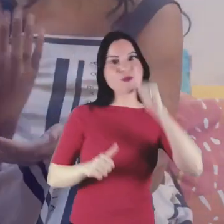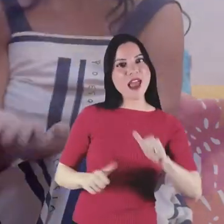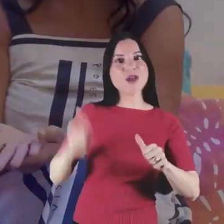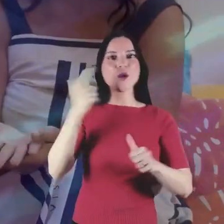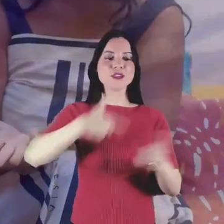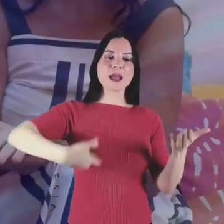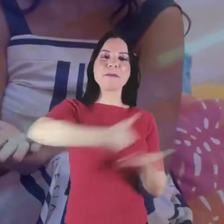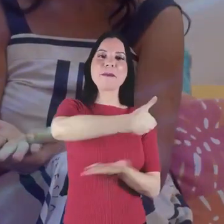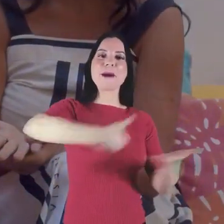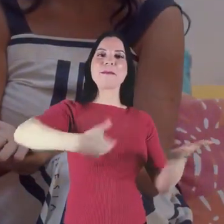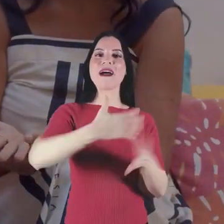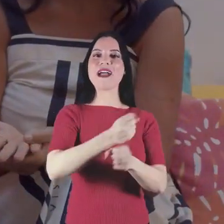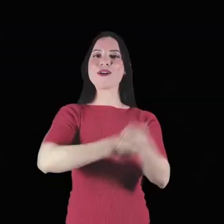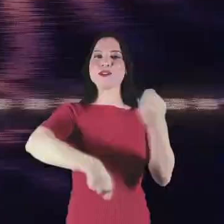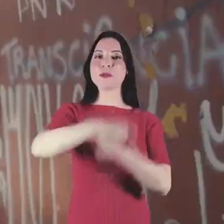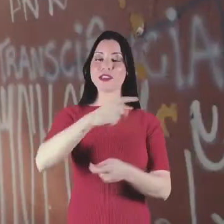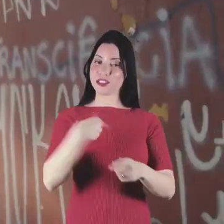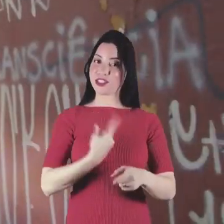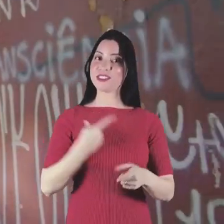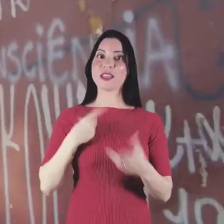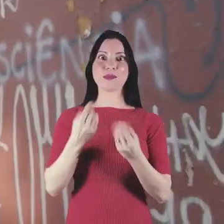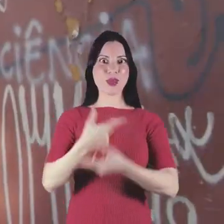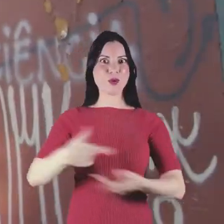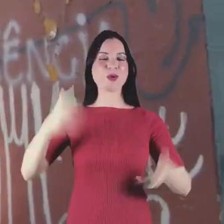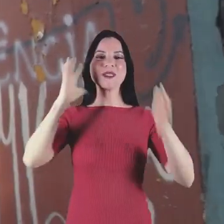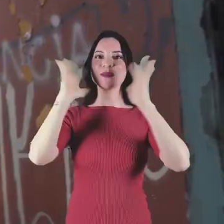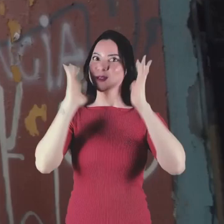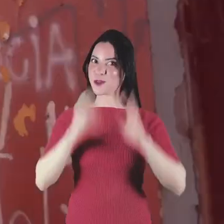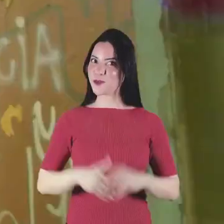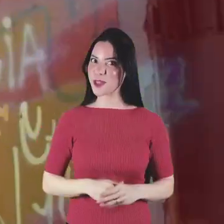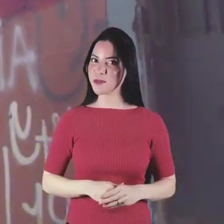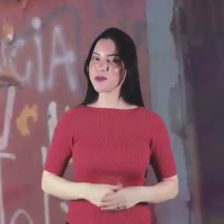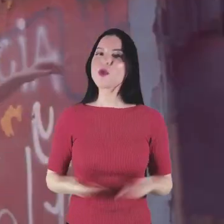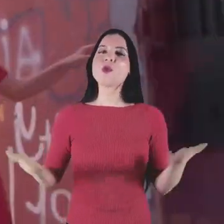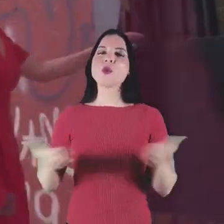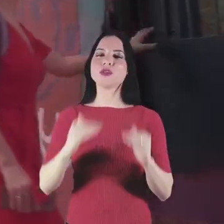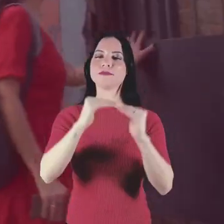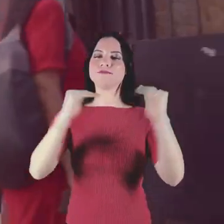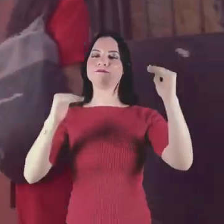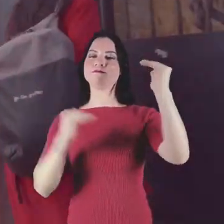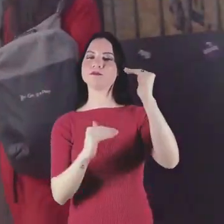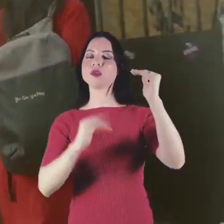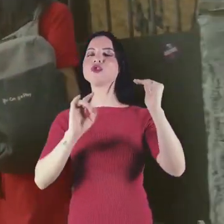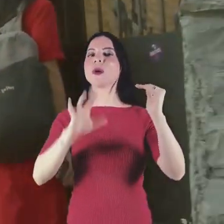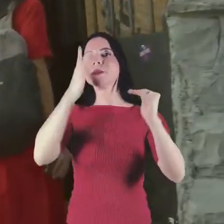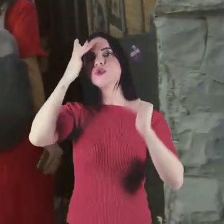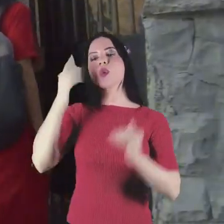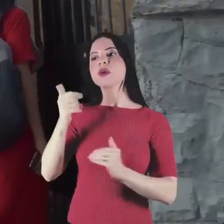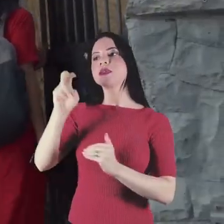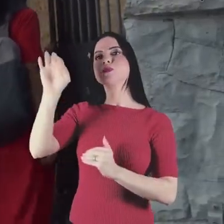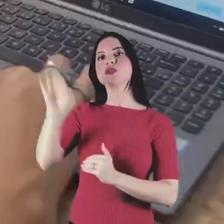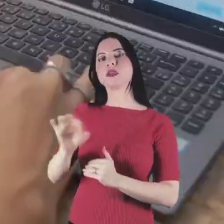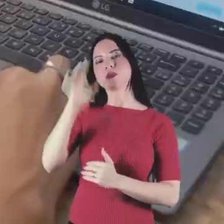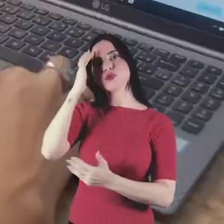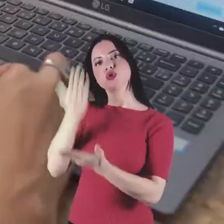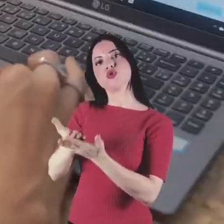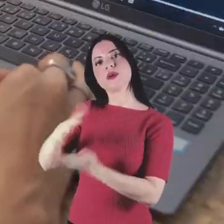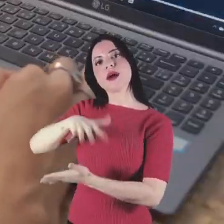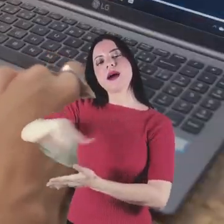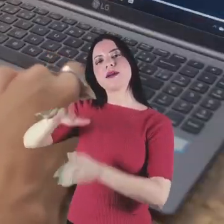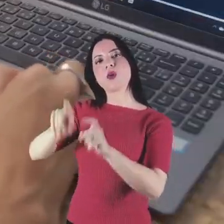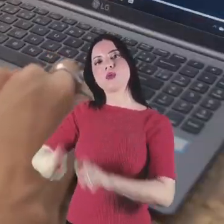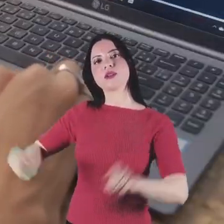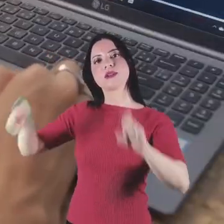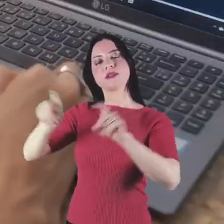mulheres, para a gente entender as coisas que a gente precisa resolver. A gente tem uma desigualdade muito grande, né? Hoje só 15% das pessoas que estudam cursos